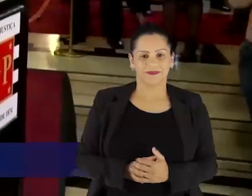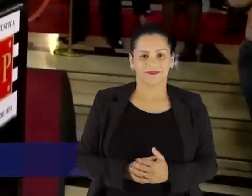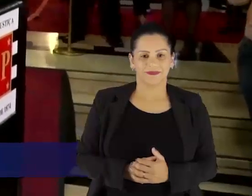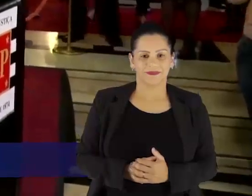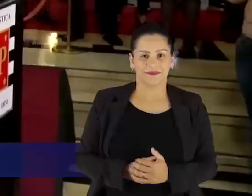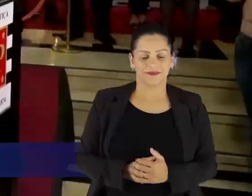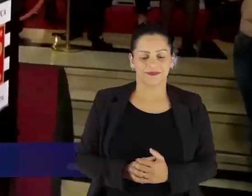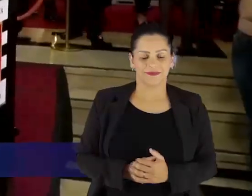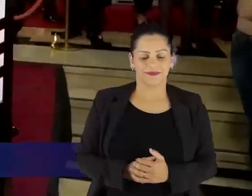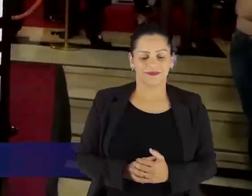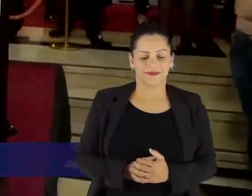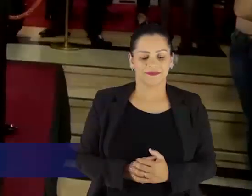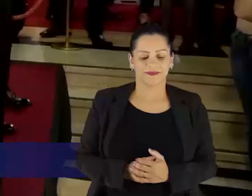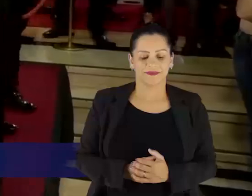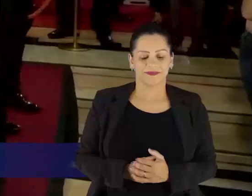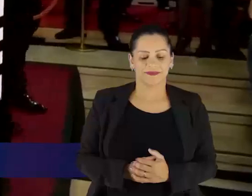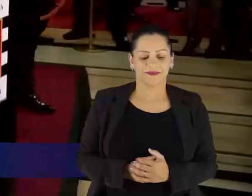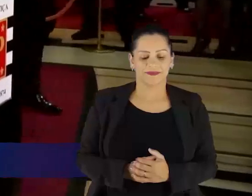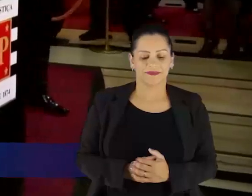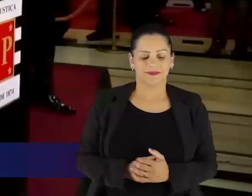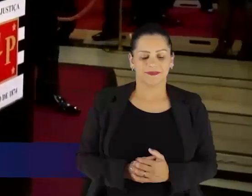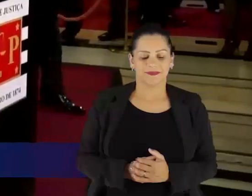E aí